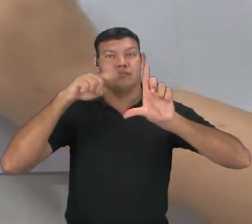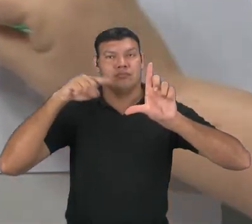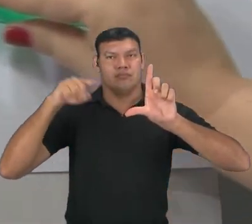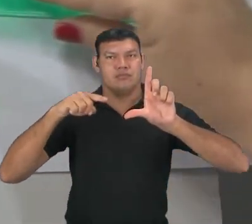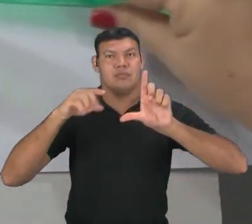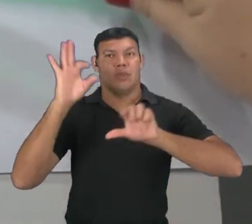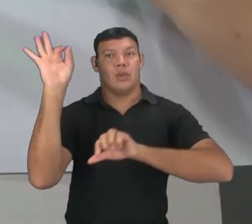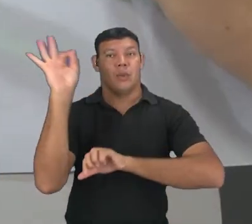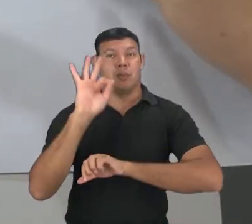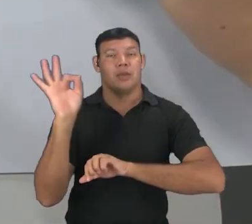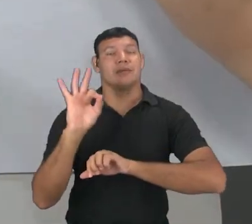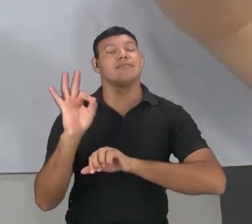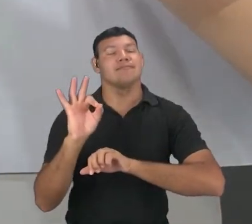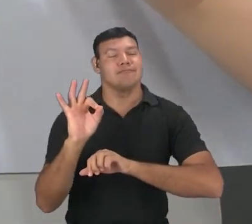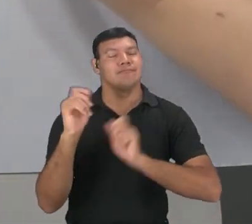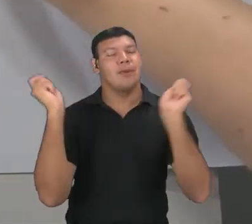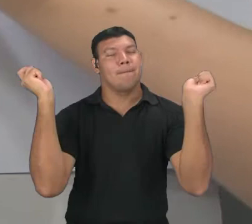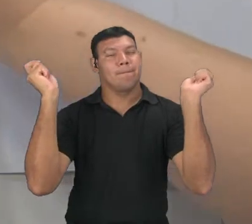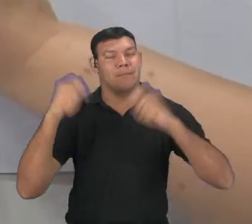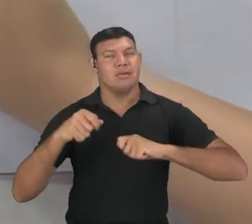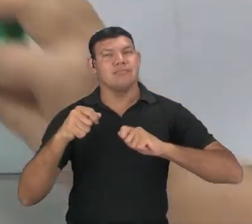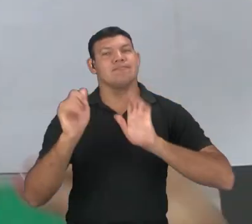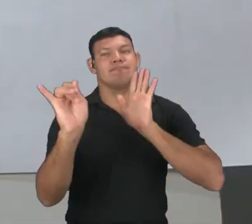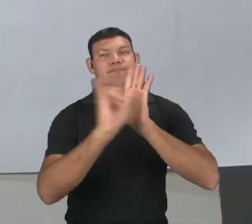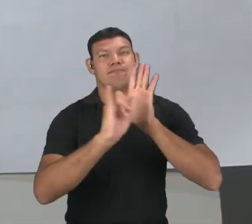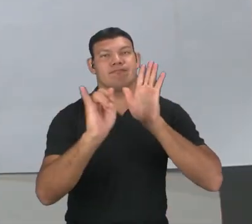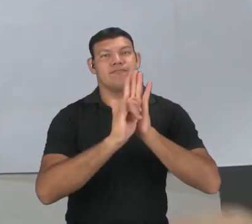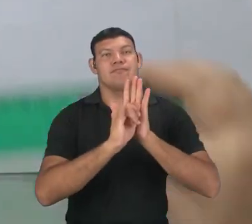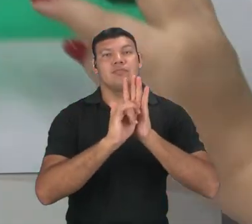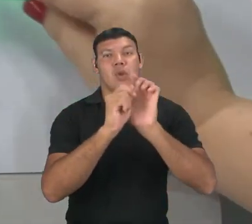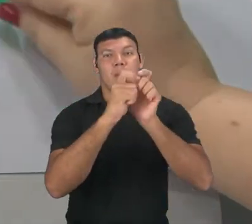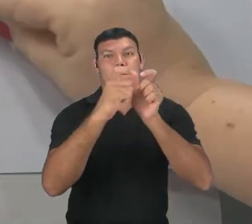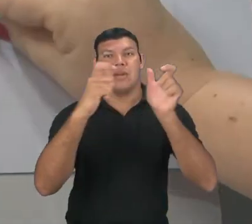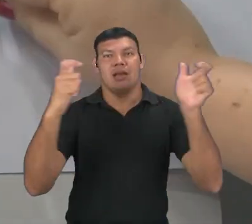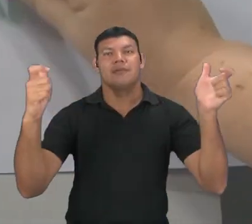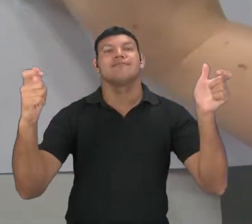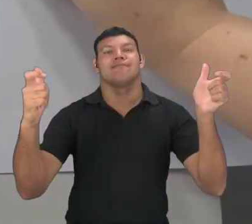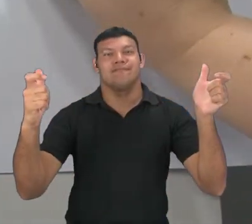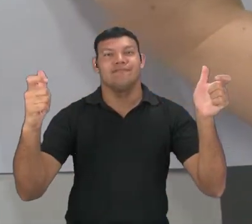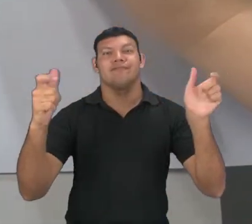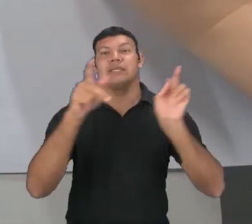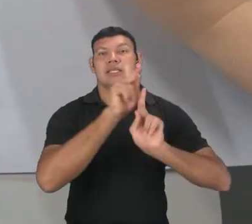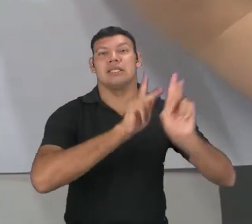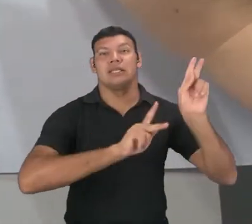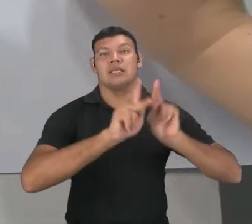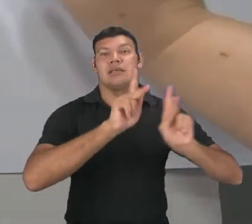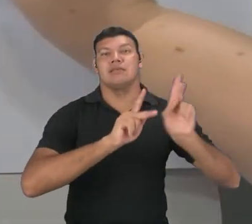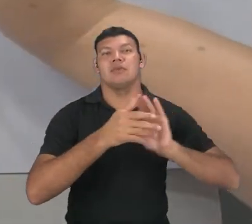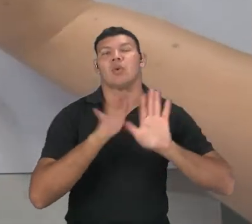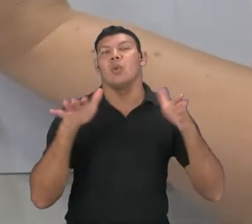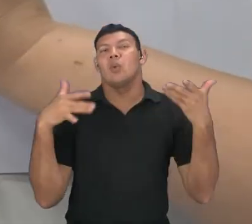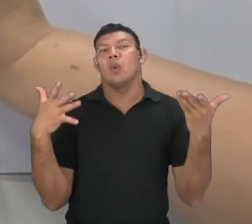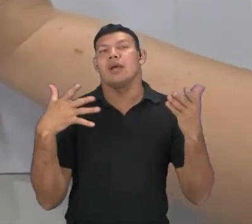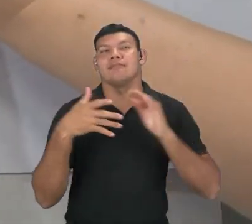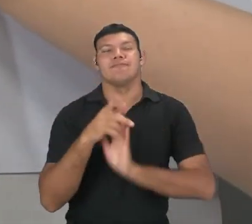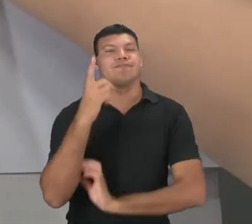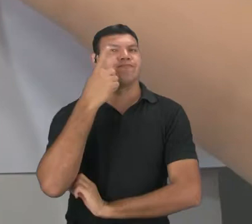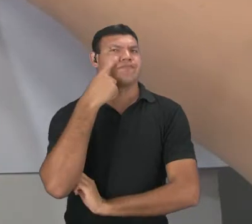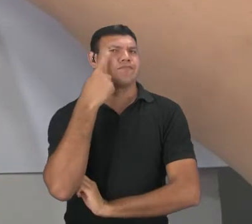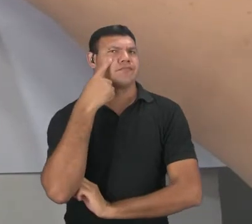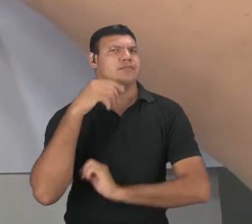Observando o gráfico em porcentagem, nós também conseguimos identificar quem está maior. Quem tem a maior quantidade de